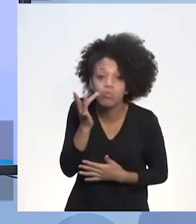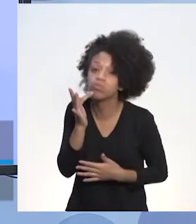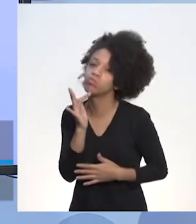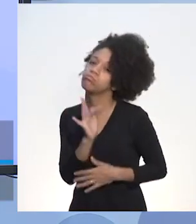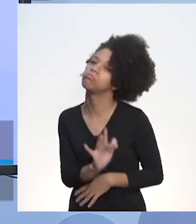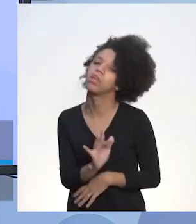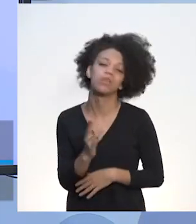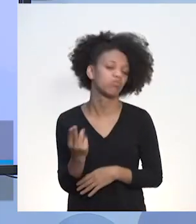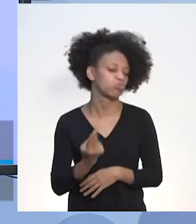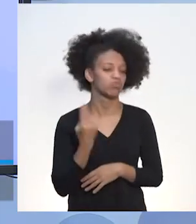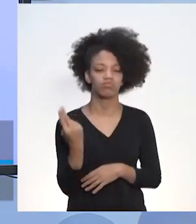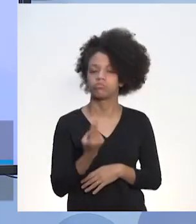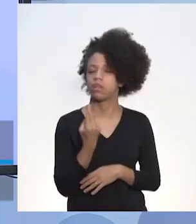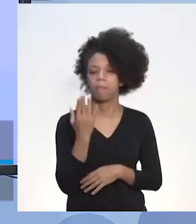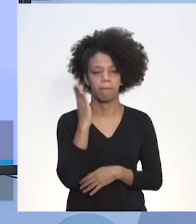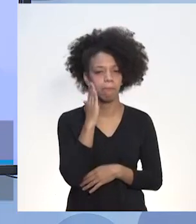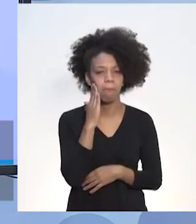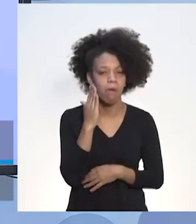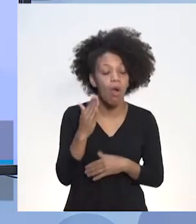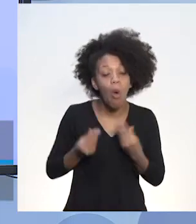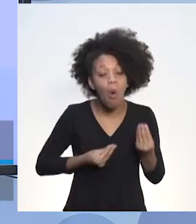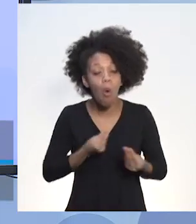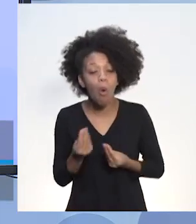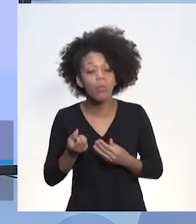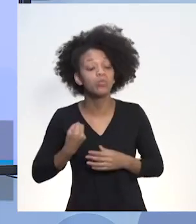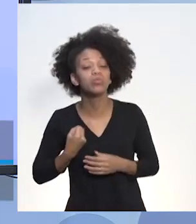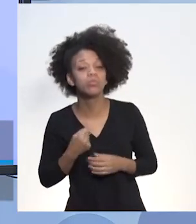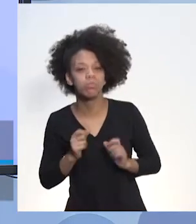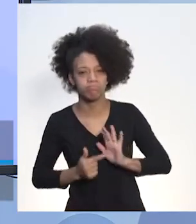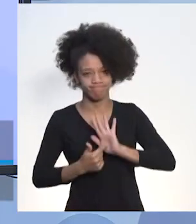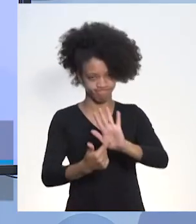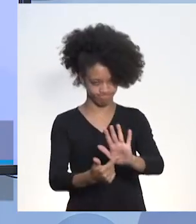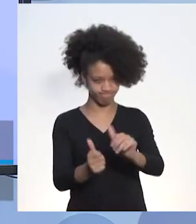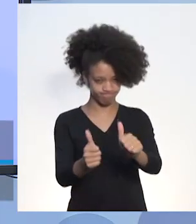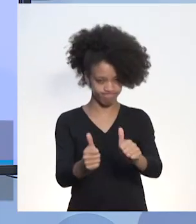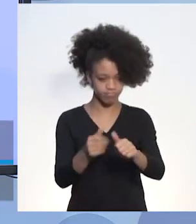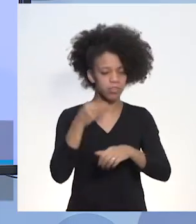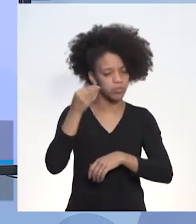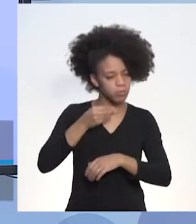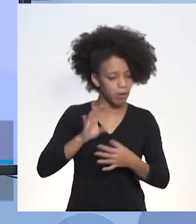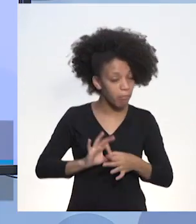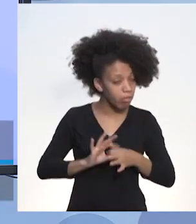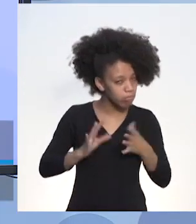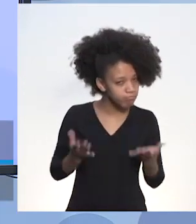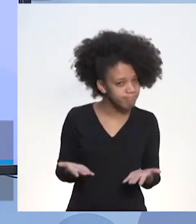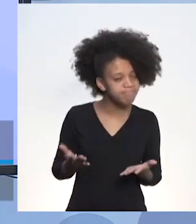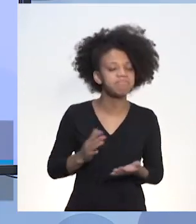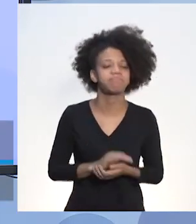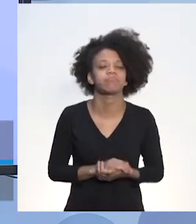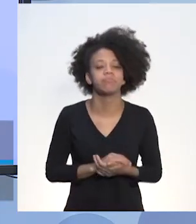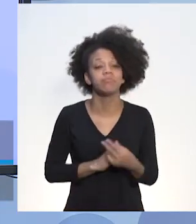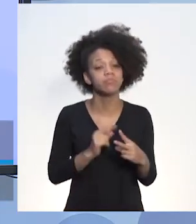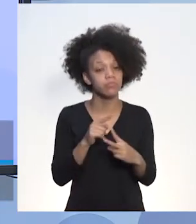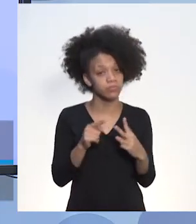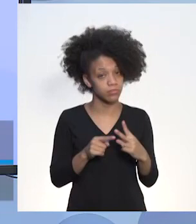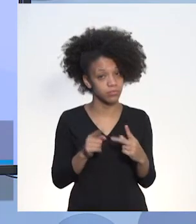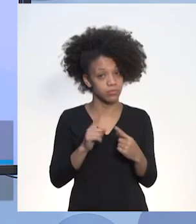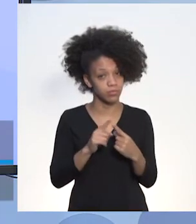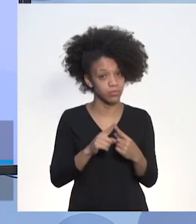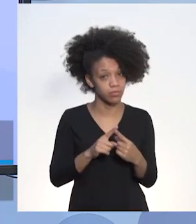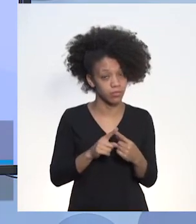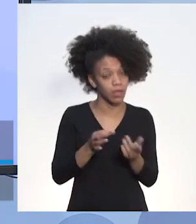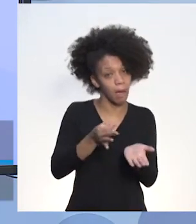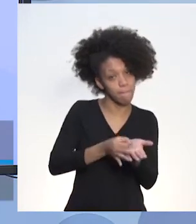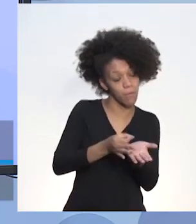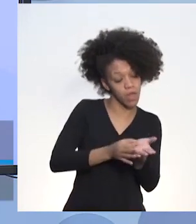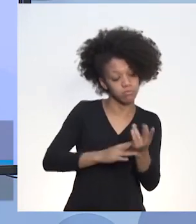tenho como prever. Tudo bem? Então, esse é o experimento aleatório. Dei 2 exemplos. O lançamento da